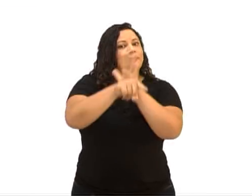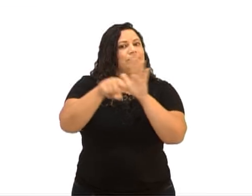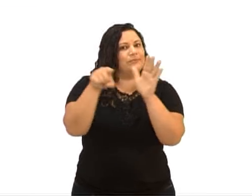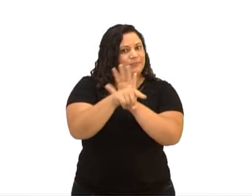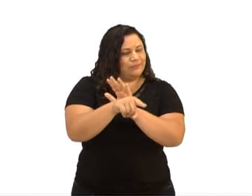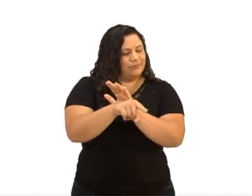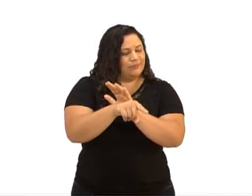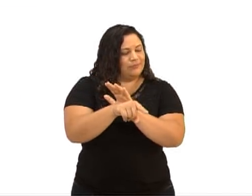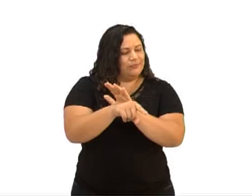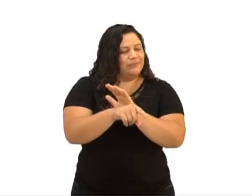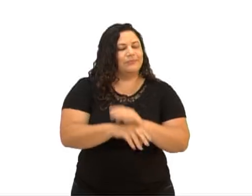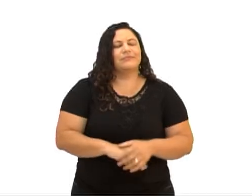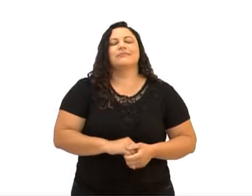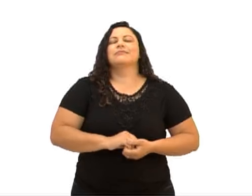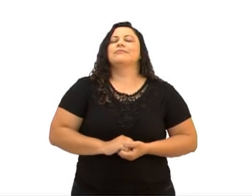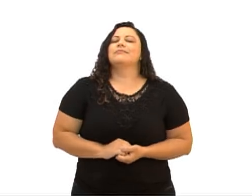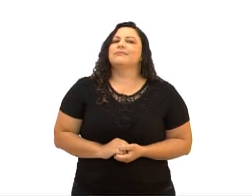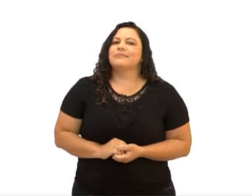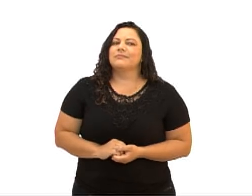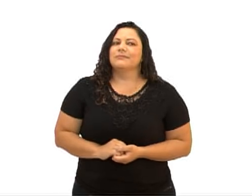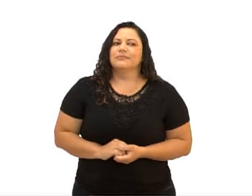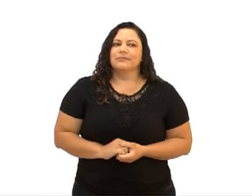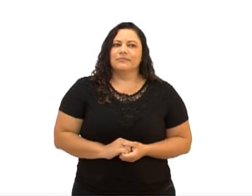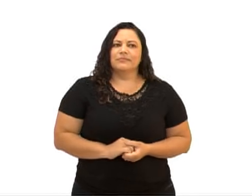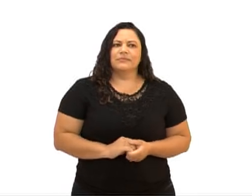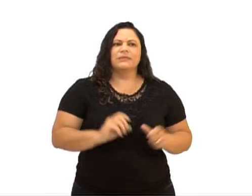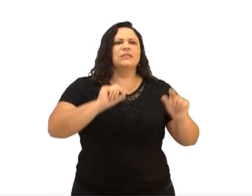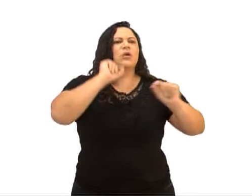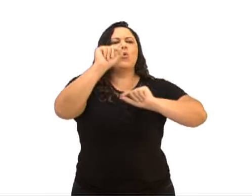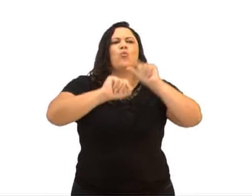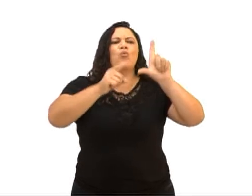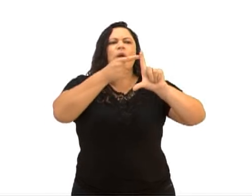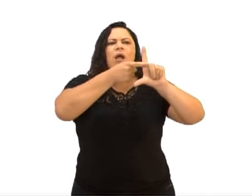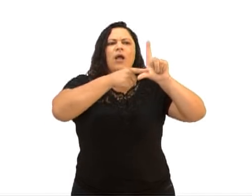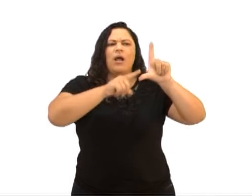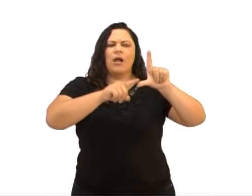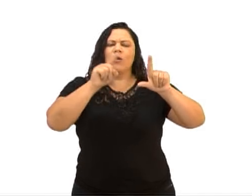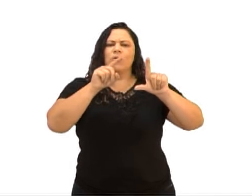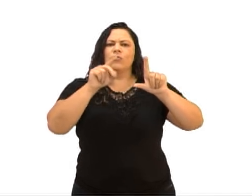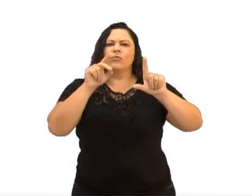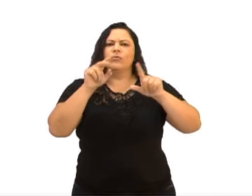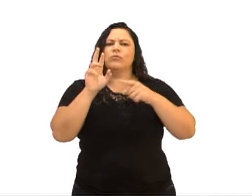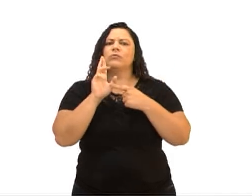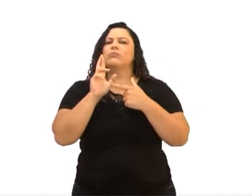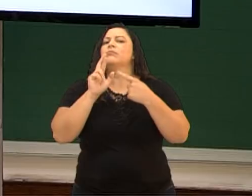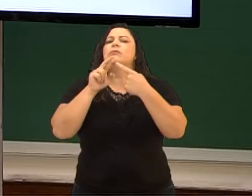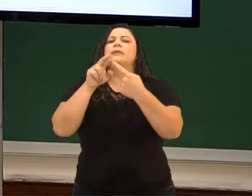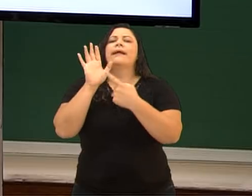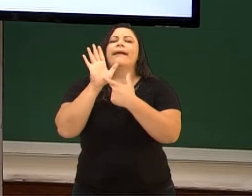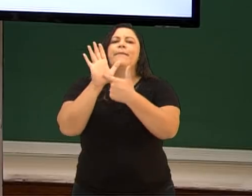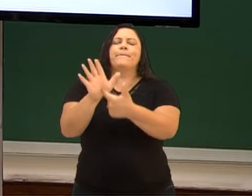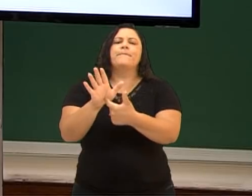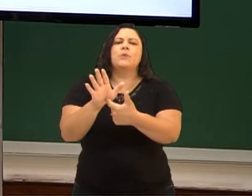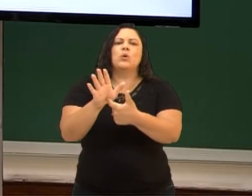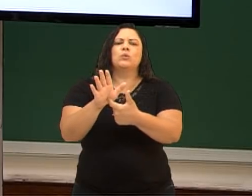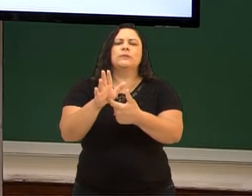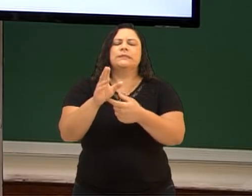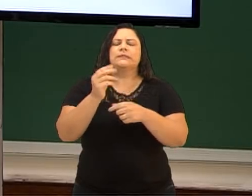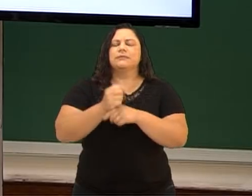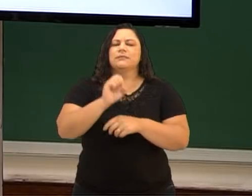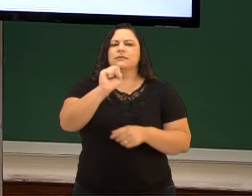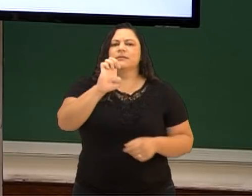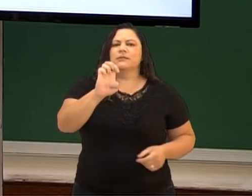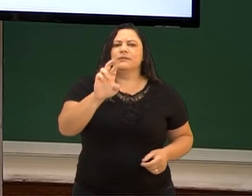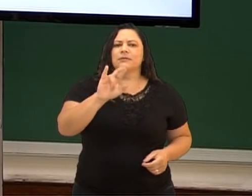desse praticando número 2. E a próxima é: qual o ângulo que representa as séries? Daqueles alunos que gostam de assistir às